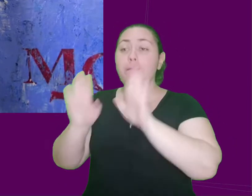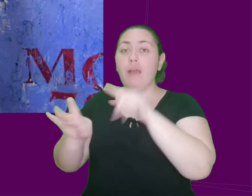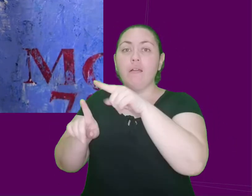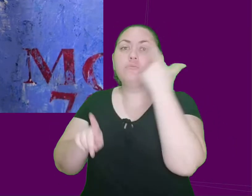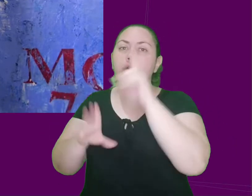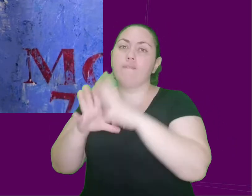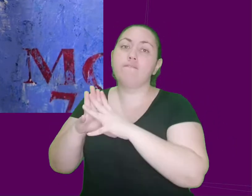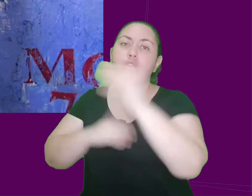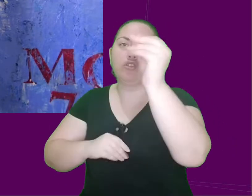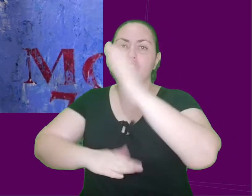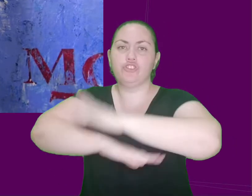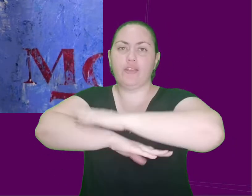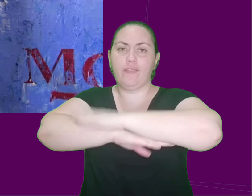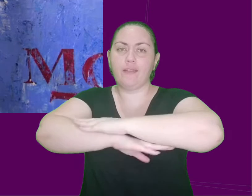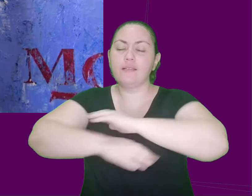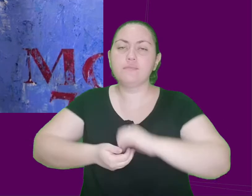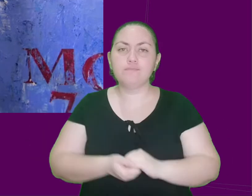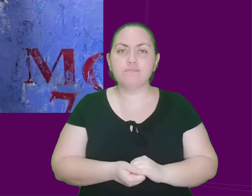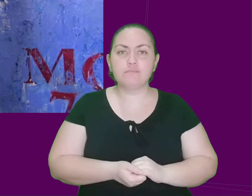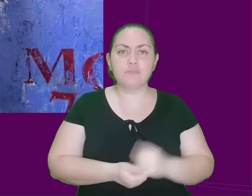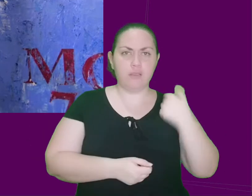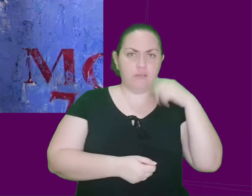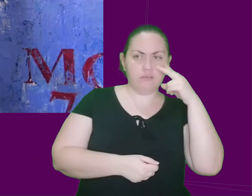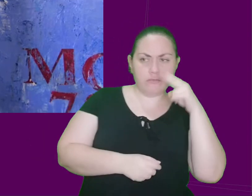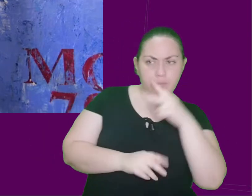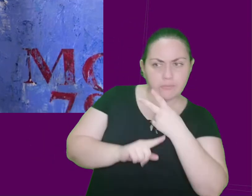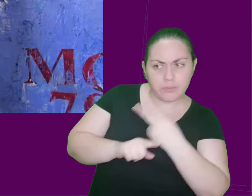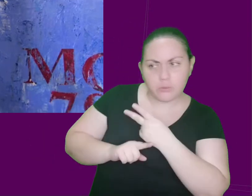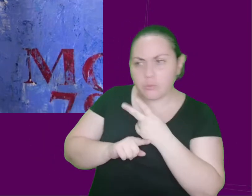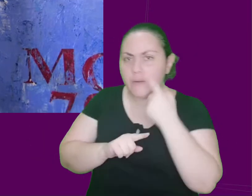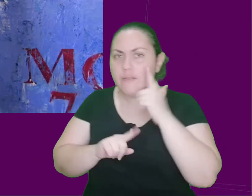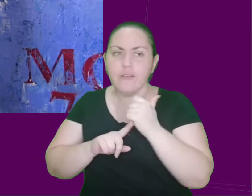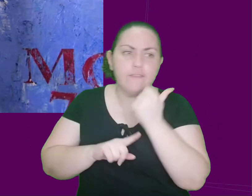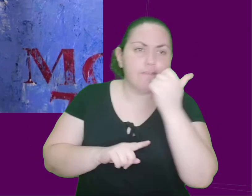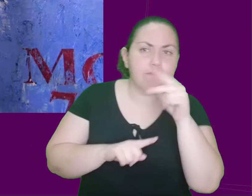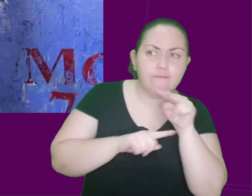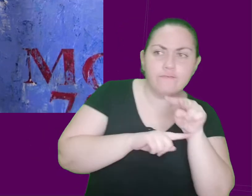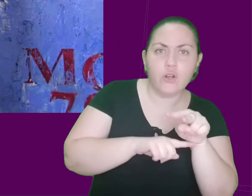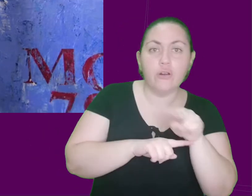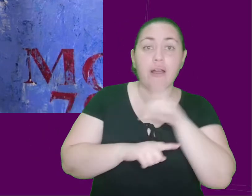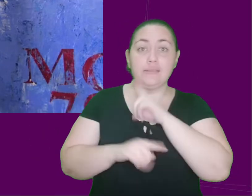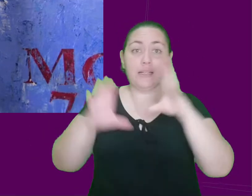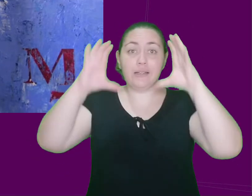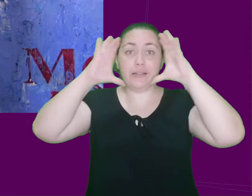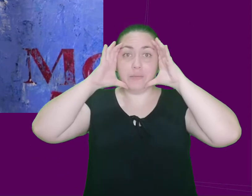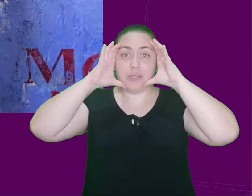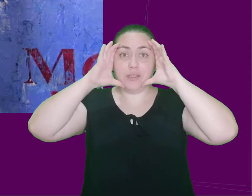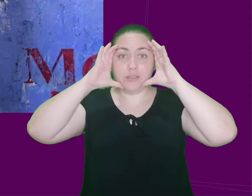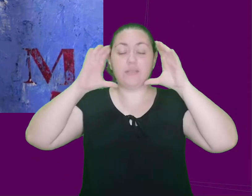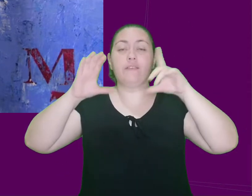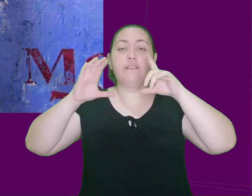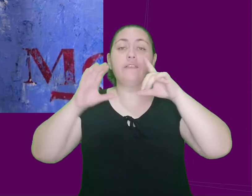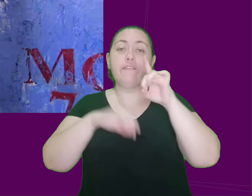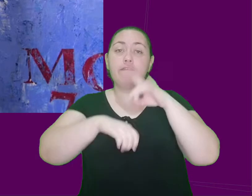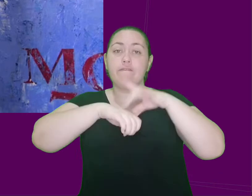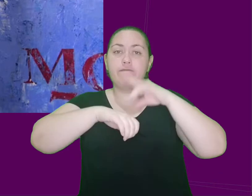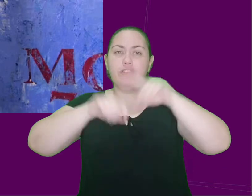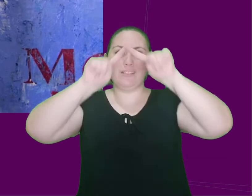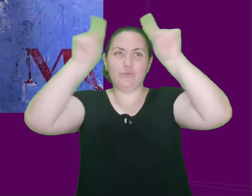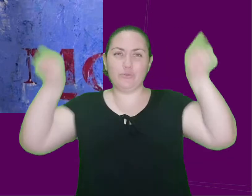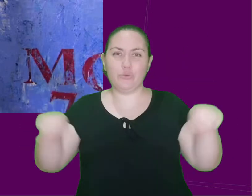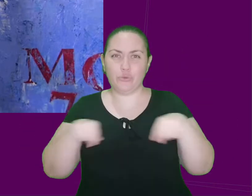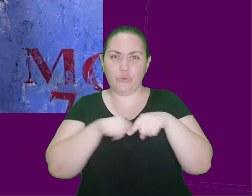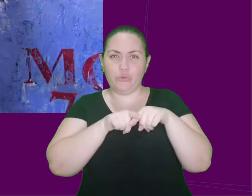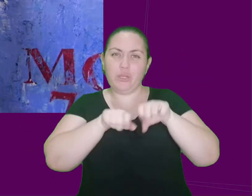escapa pela janela. Ao buscar conferir se ele realmente estava no lado de fora, o narrador coloca sua cabeça no buraco do